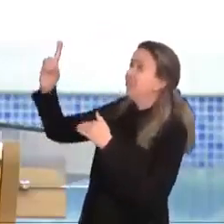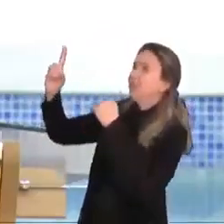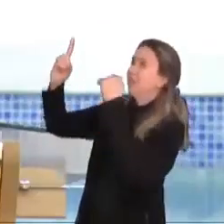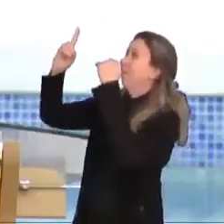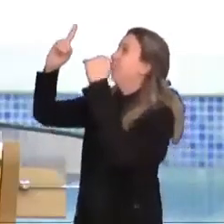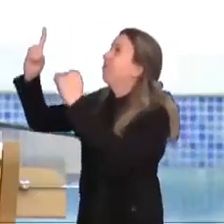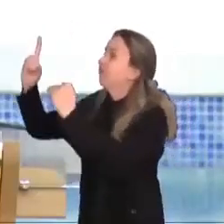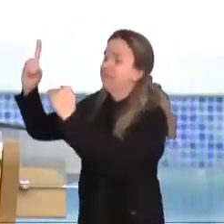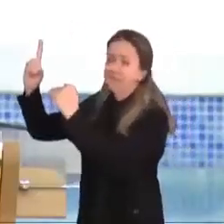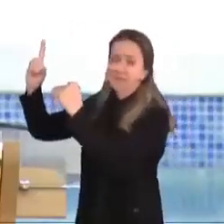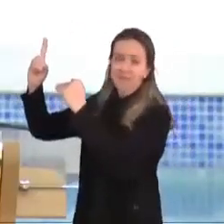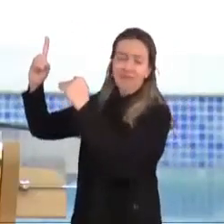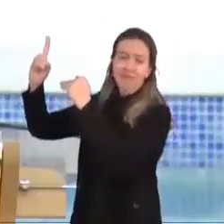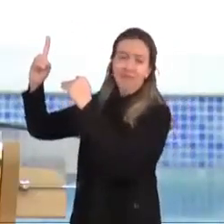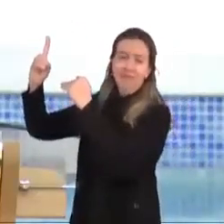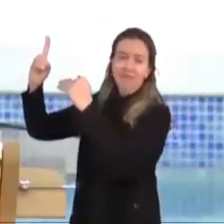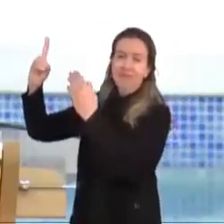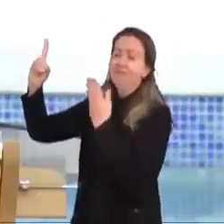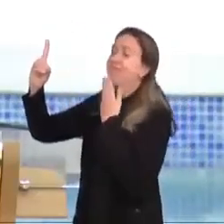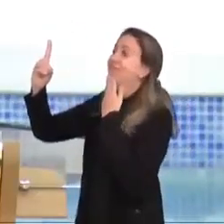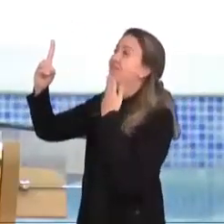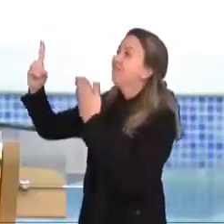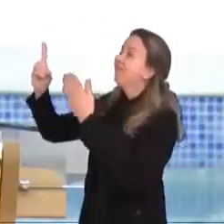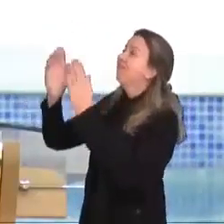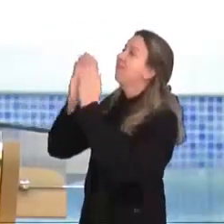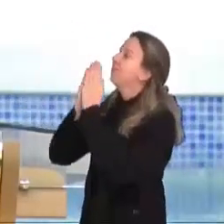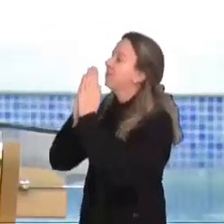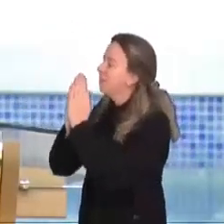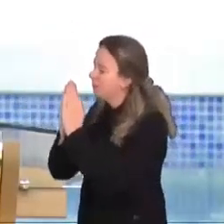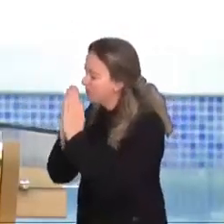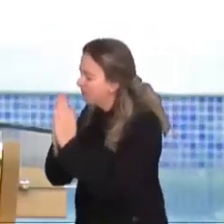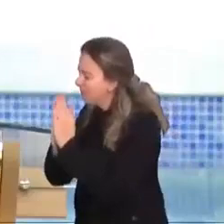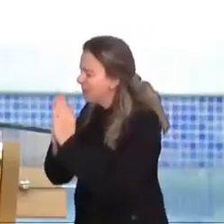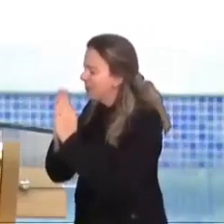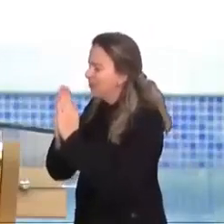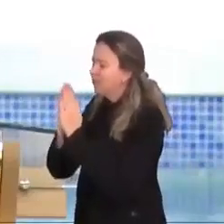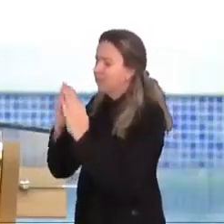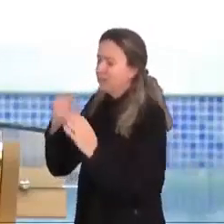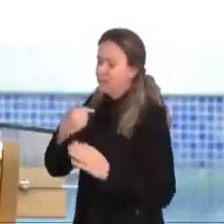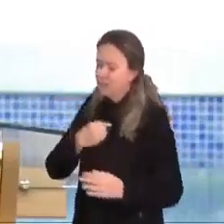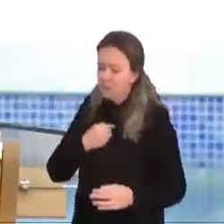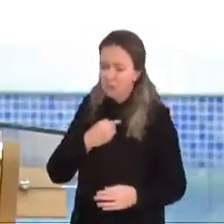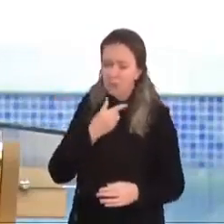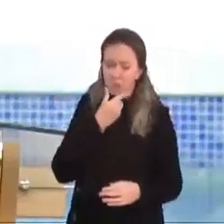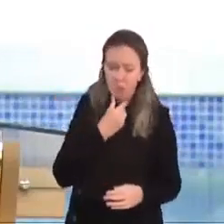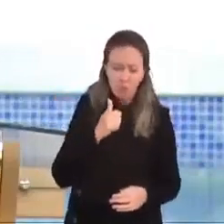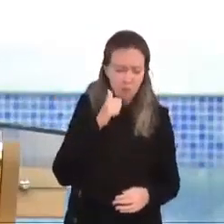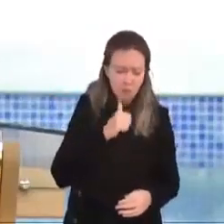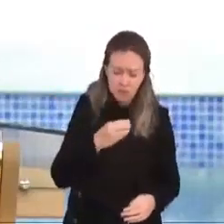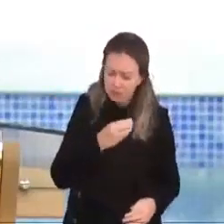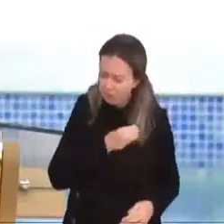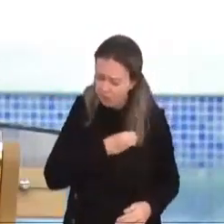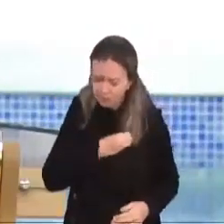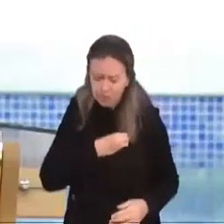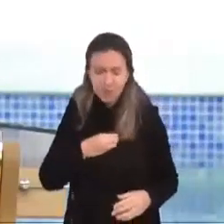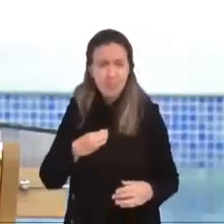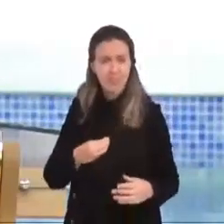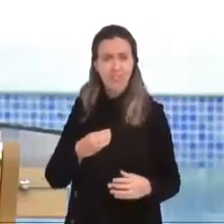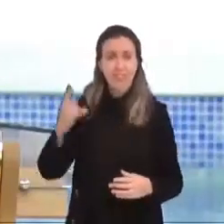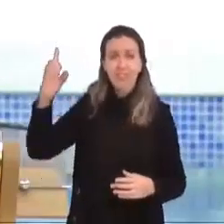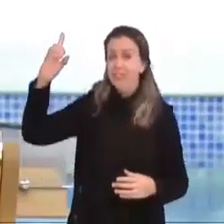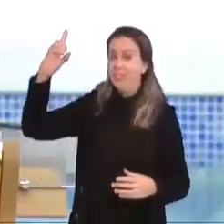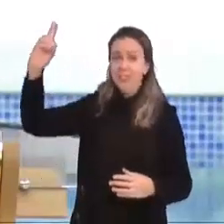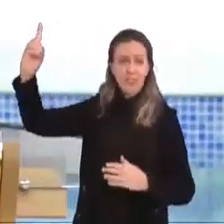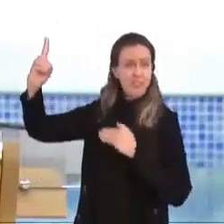ora. Porque só ora quem reconhece que é homem e que está diante de um Deus